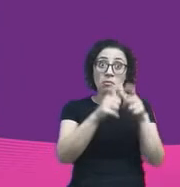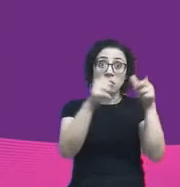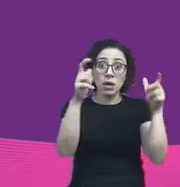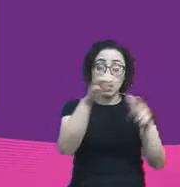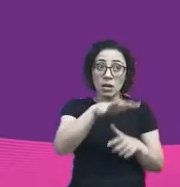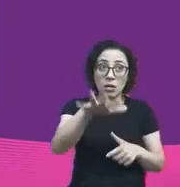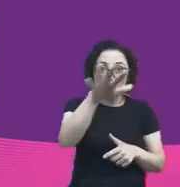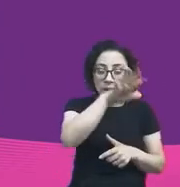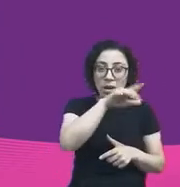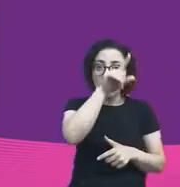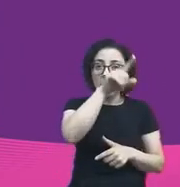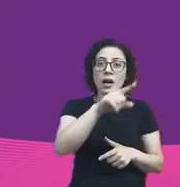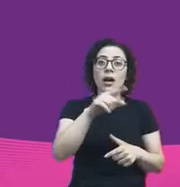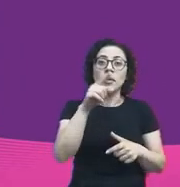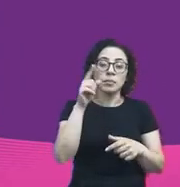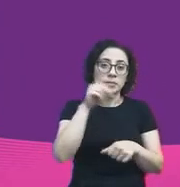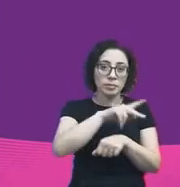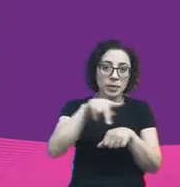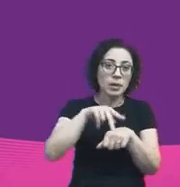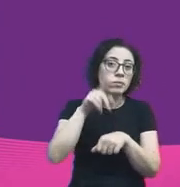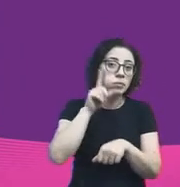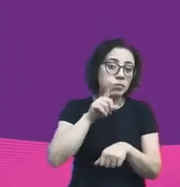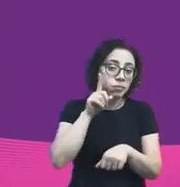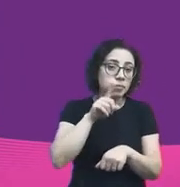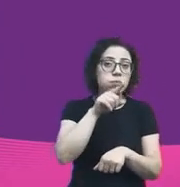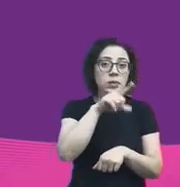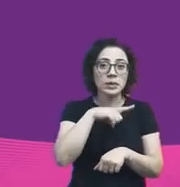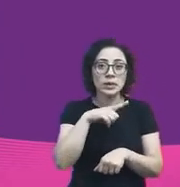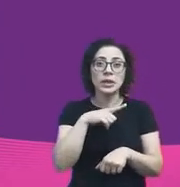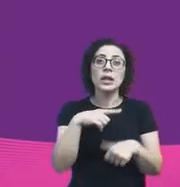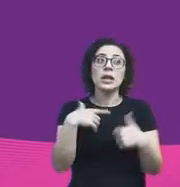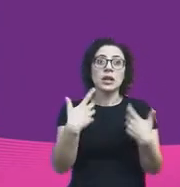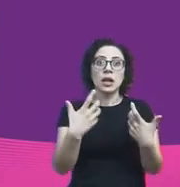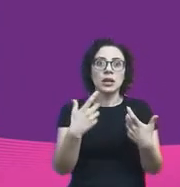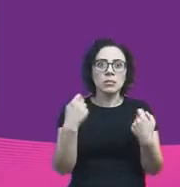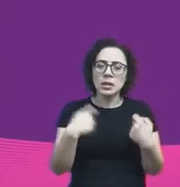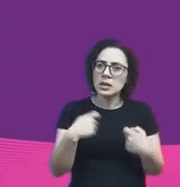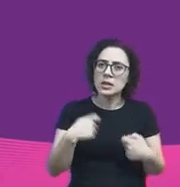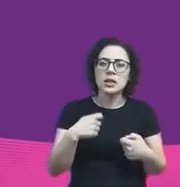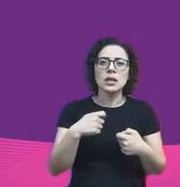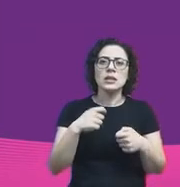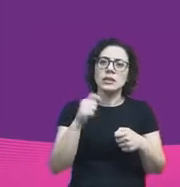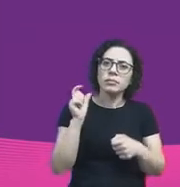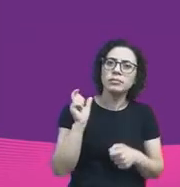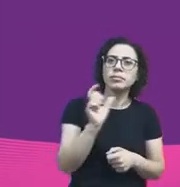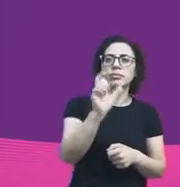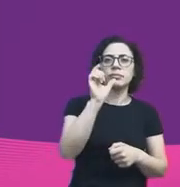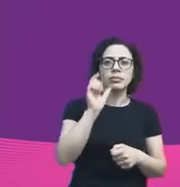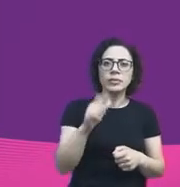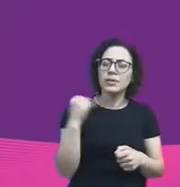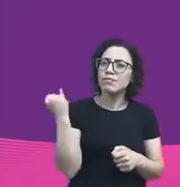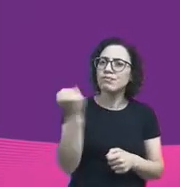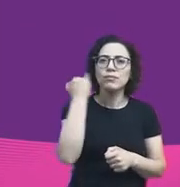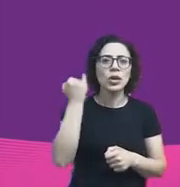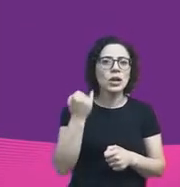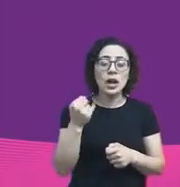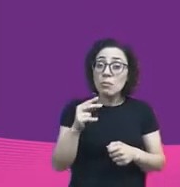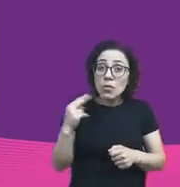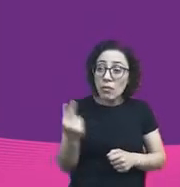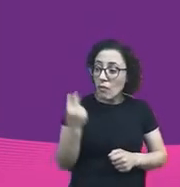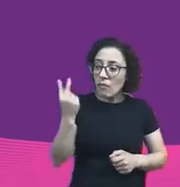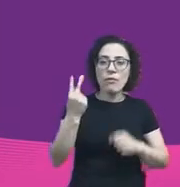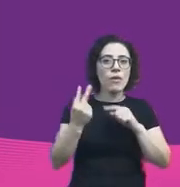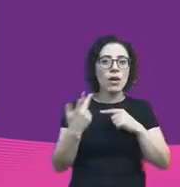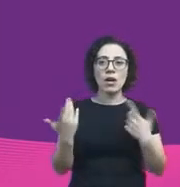dos valores da UHG, então reforçar essa questão é importante, da importância disso. As pessoas estão